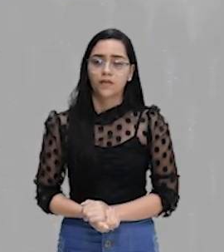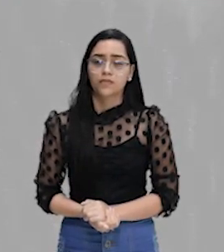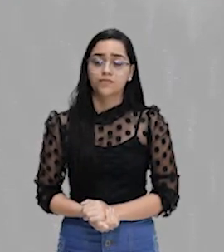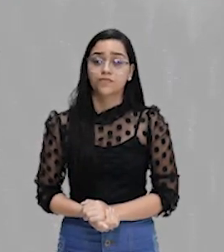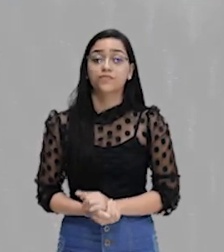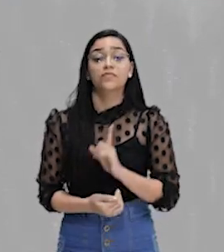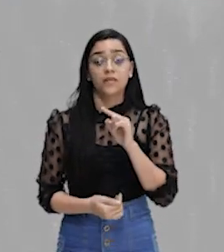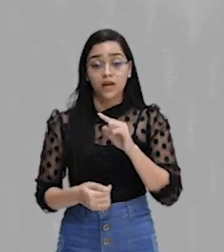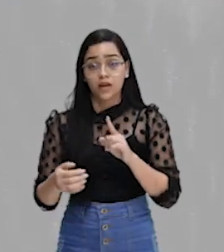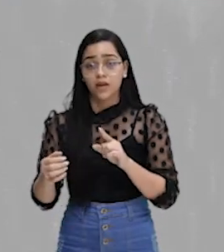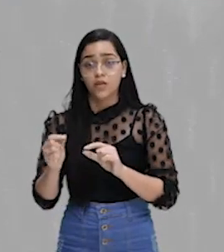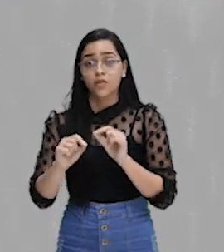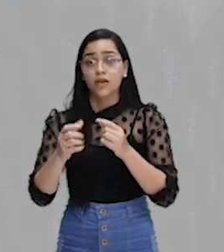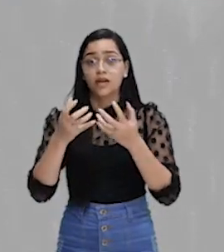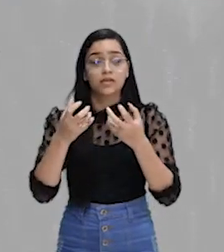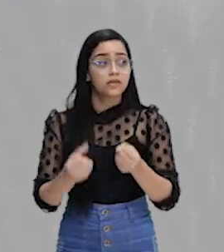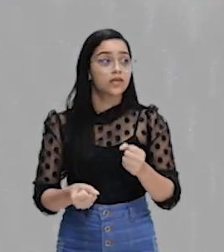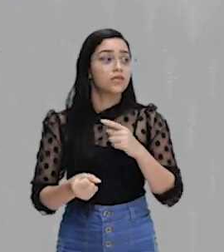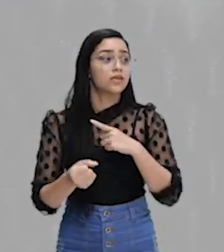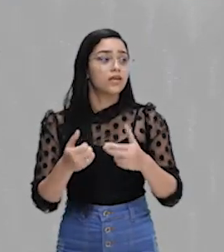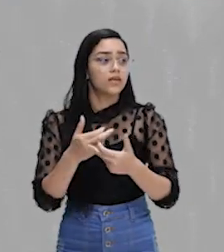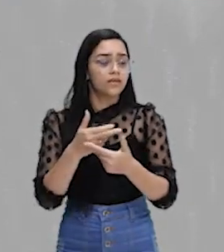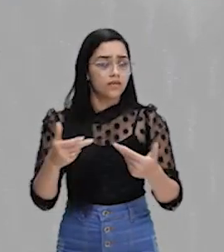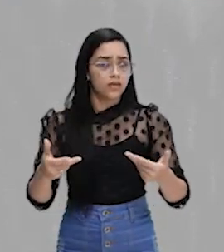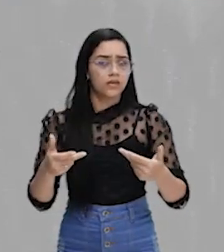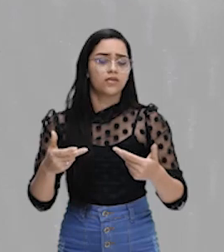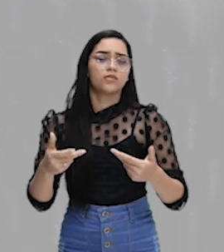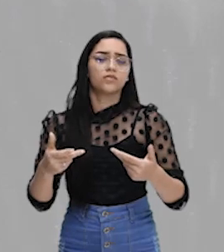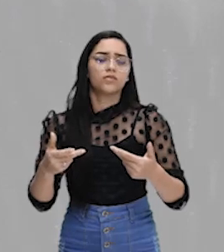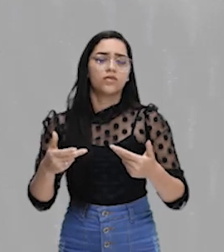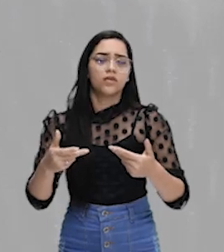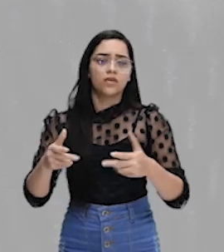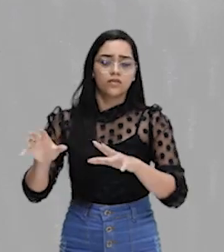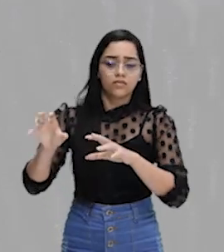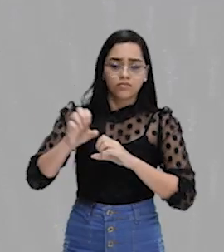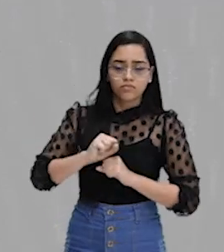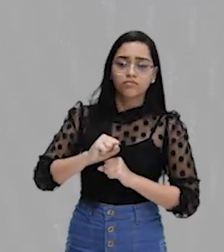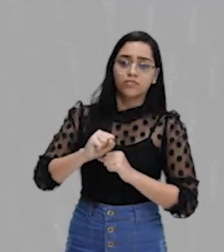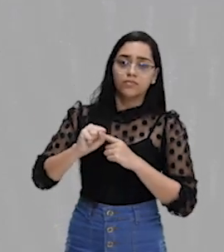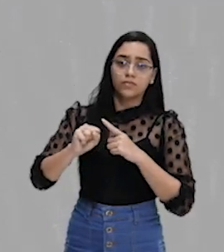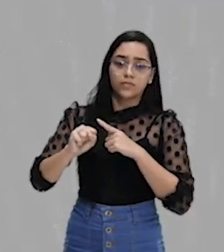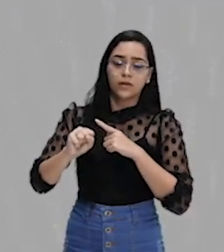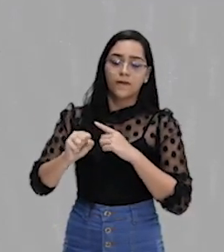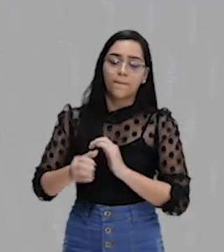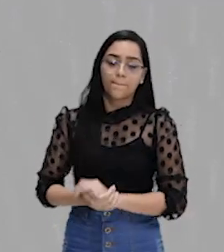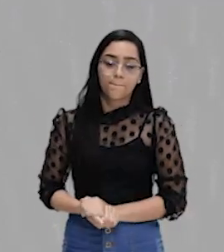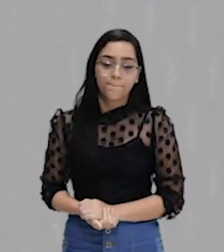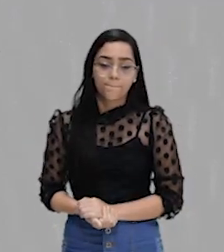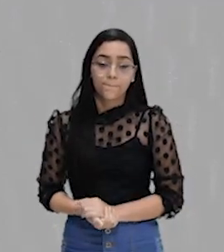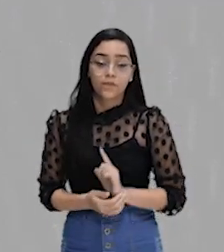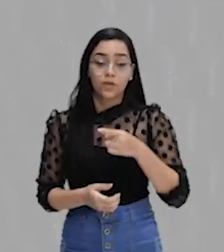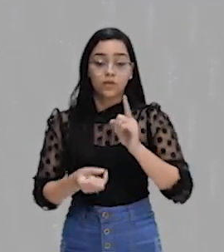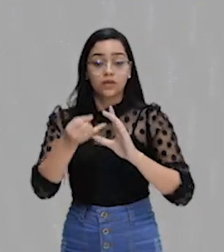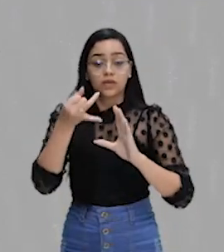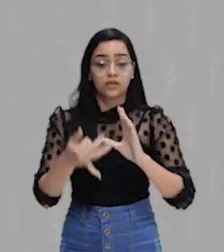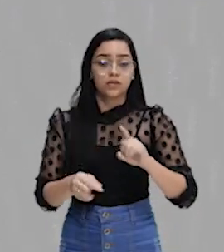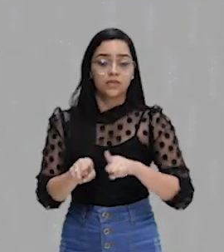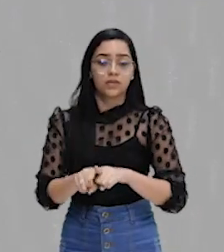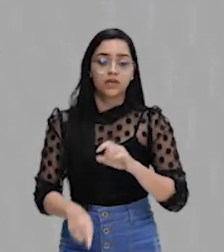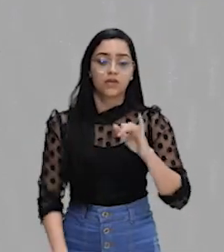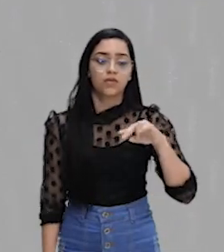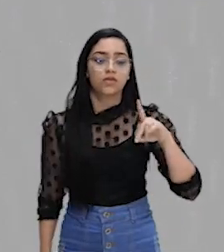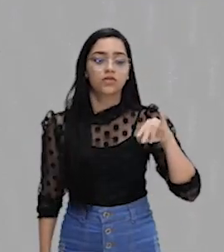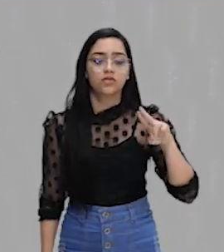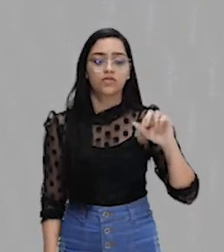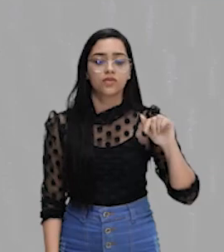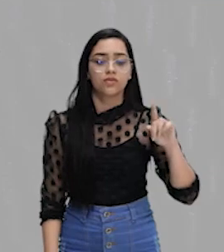ele é incorporado pelo Renascimento cultural. O Renascimento cultural incorpora o humanismo. Uma outra característica é o